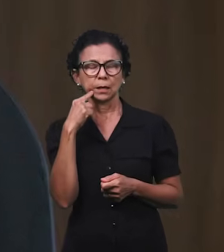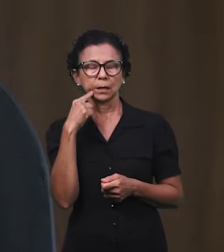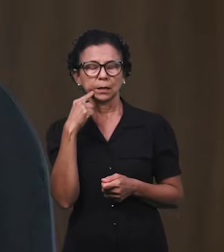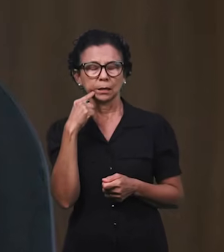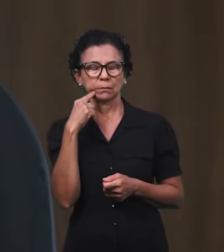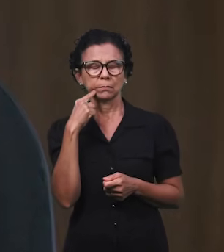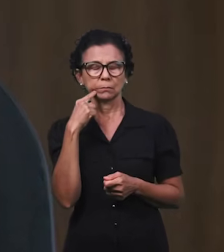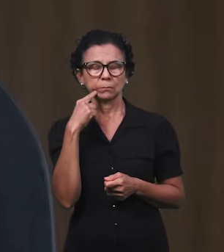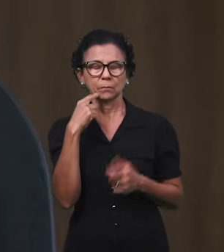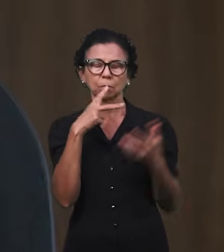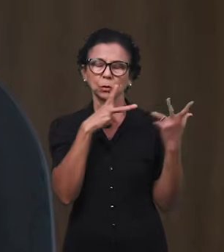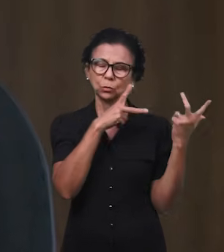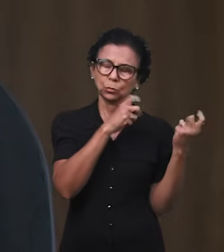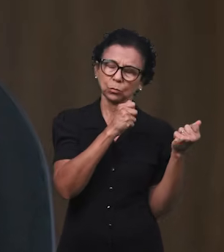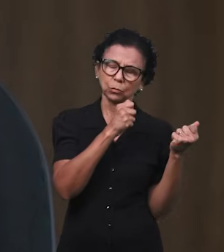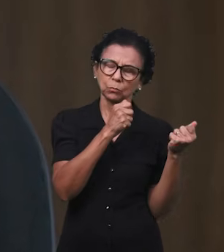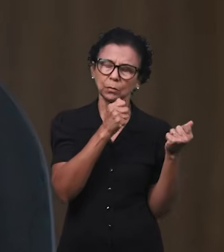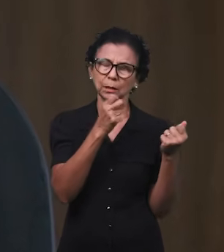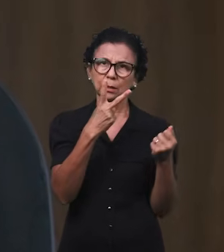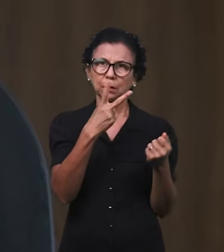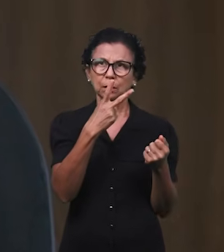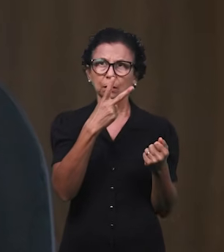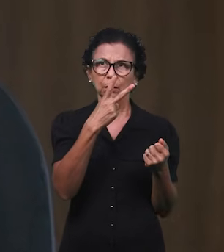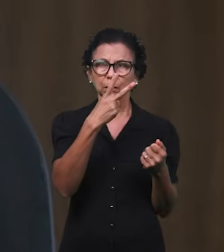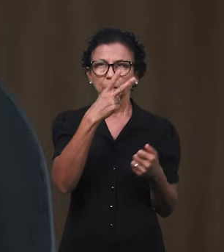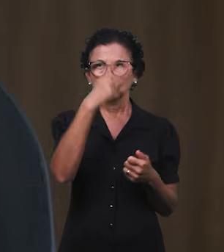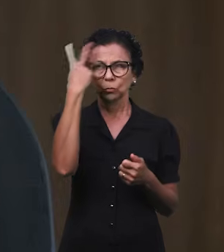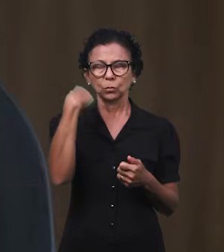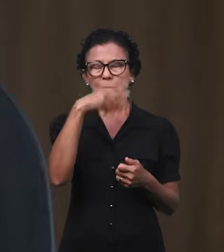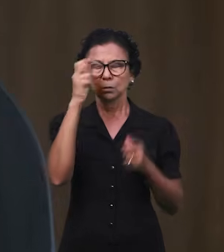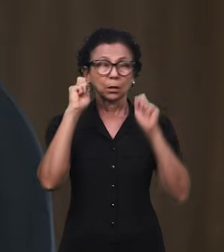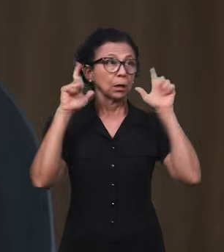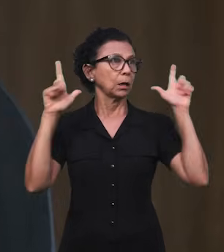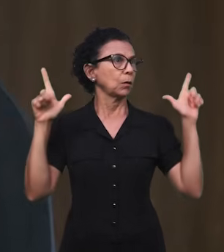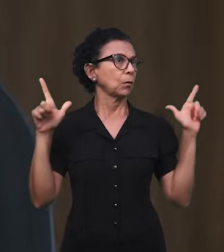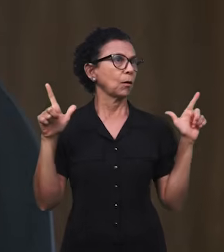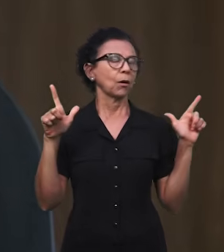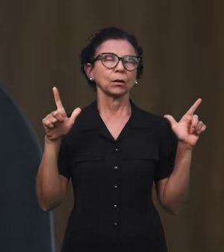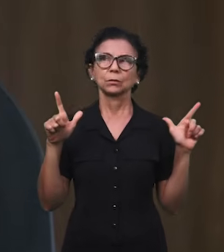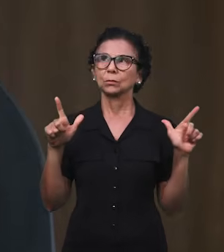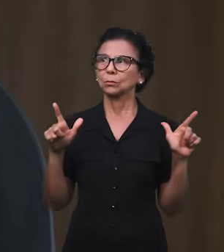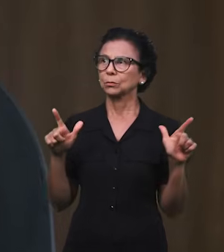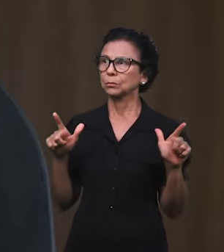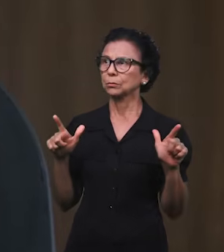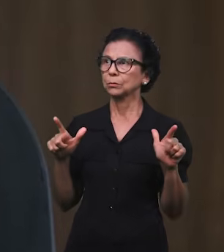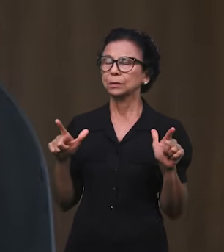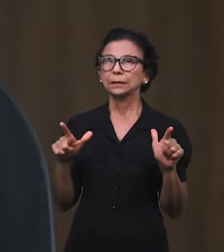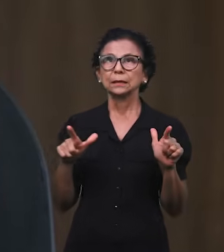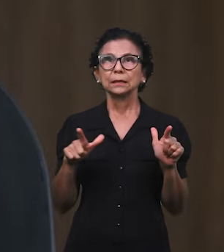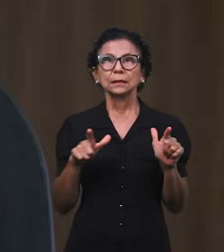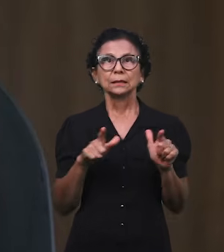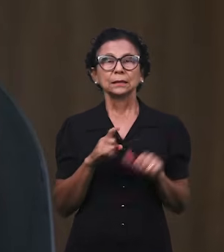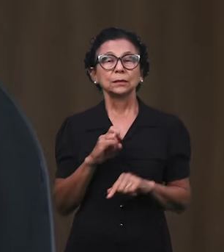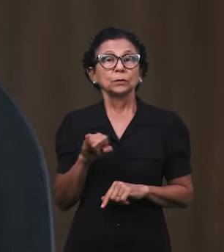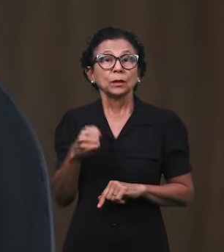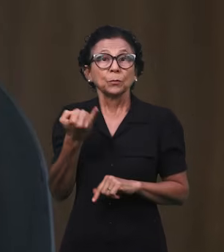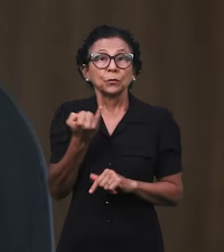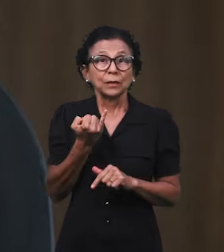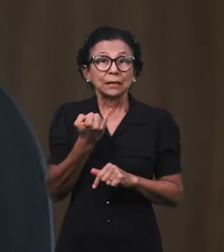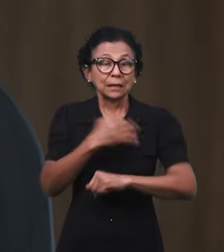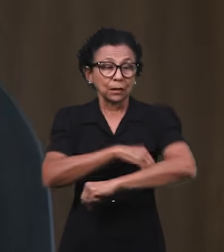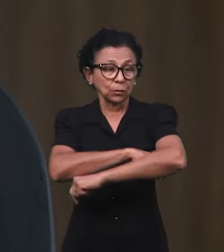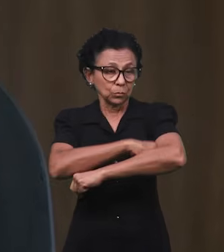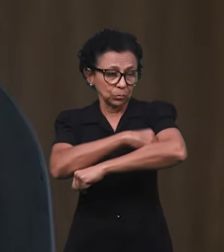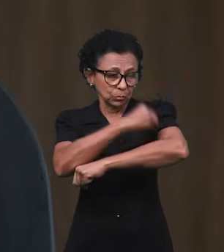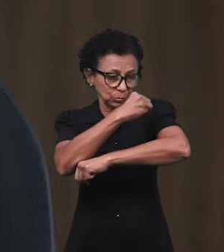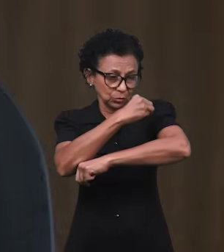eu acordo, eu vou acordando e dormindo. Então eu acordo, eu tenho que aproveitar essa primeira hora do dia para cuidar de mim.